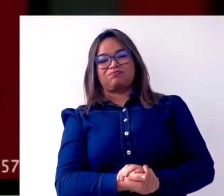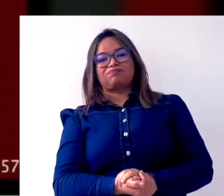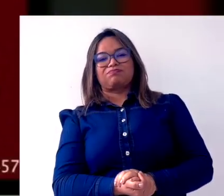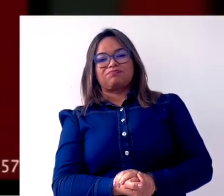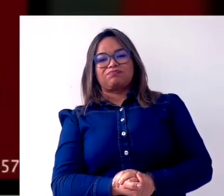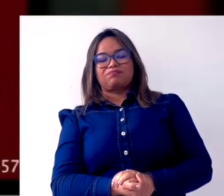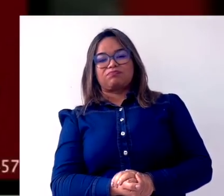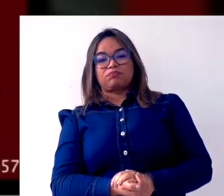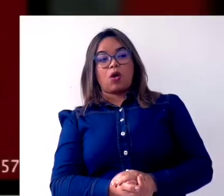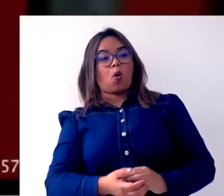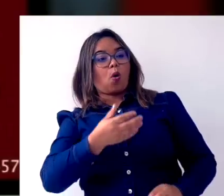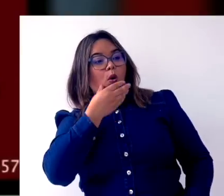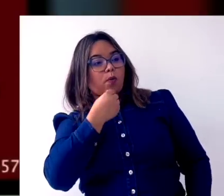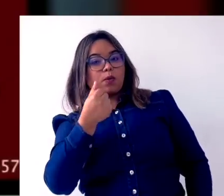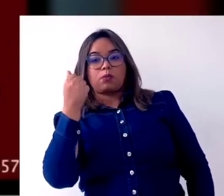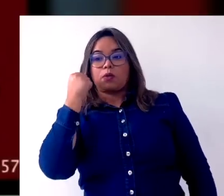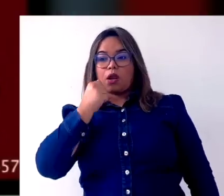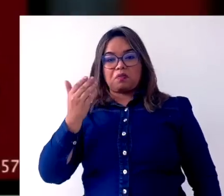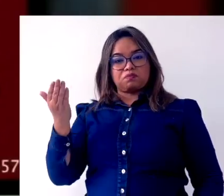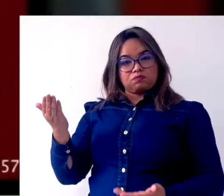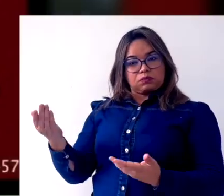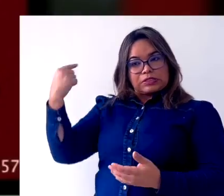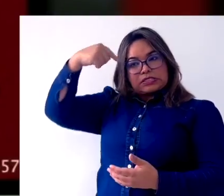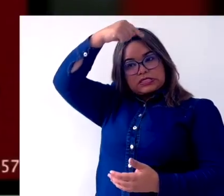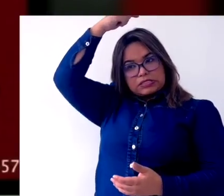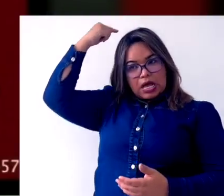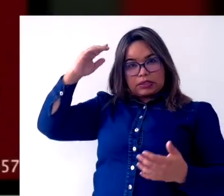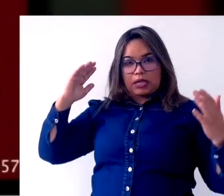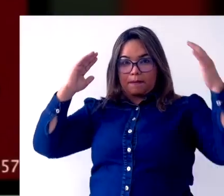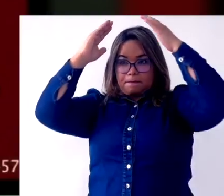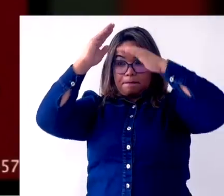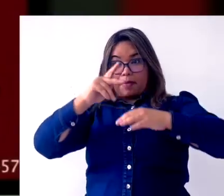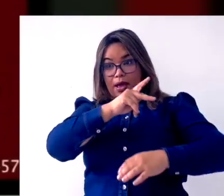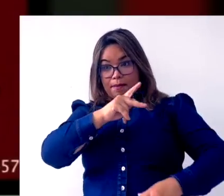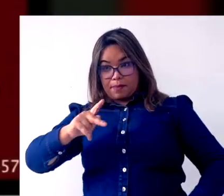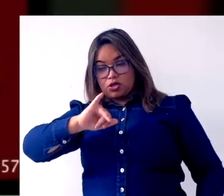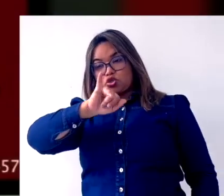Senhores e senhoras, Sua Santidade Papa João Paulo II